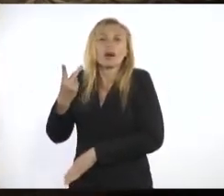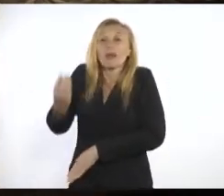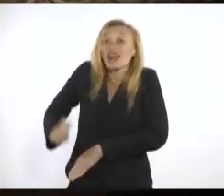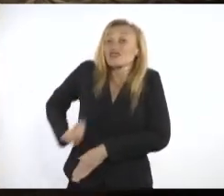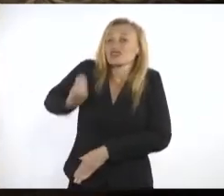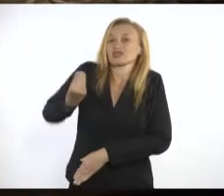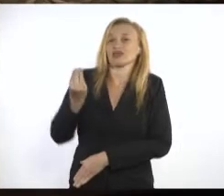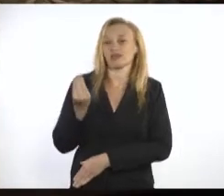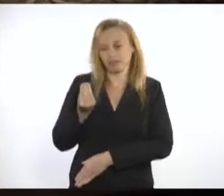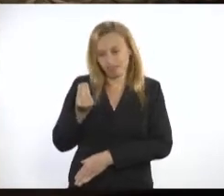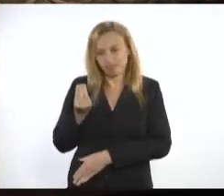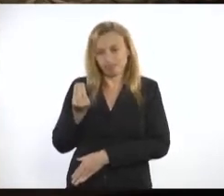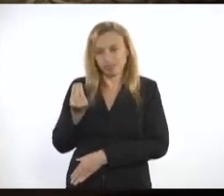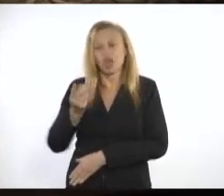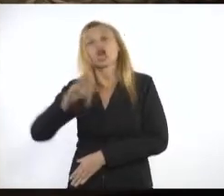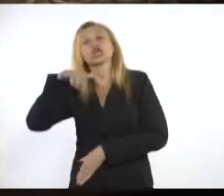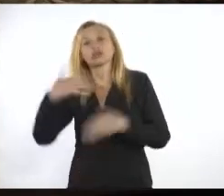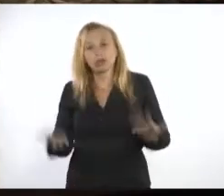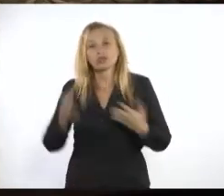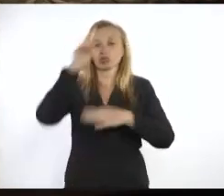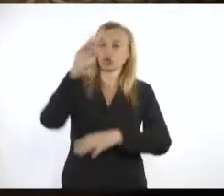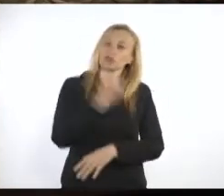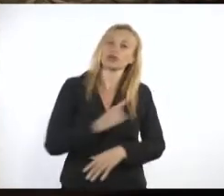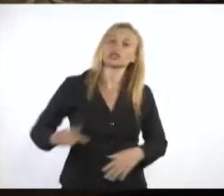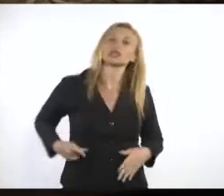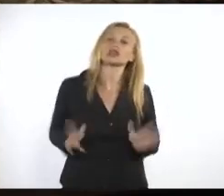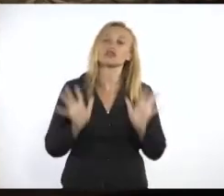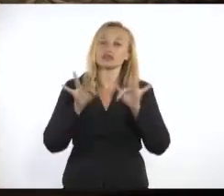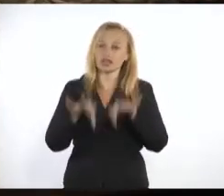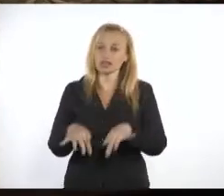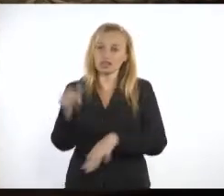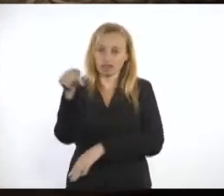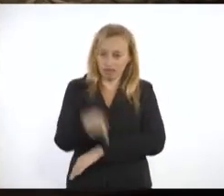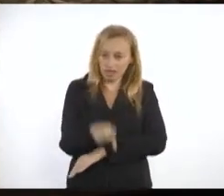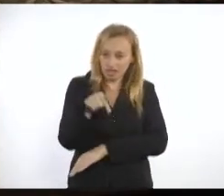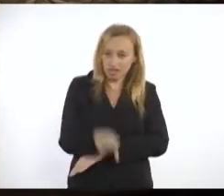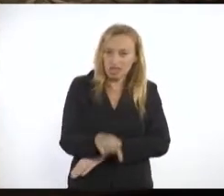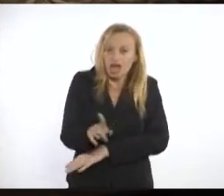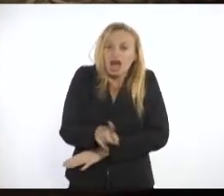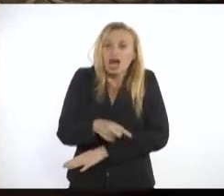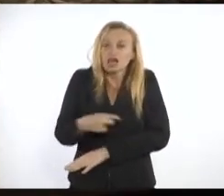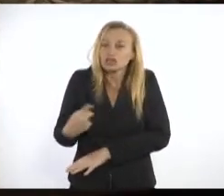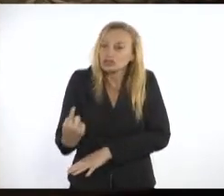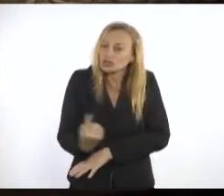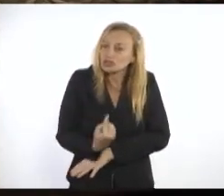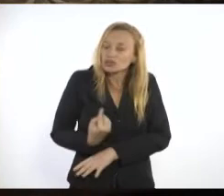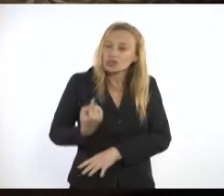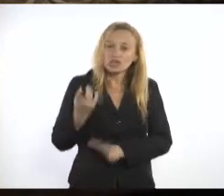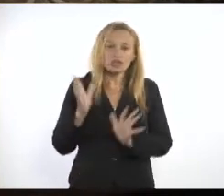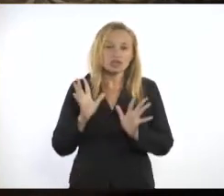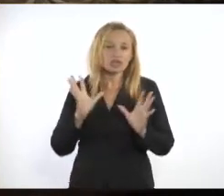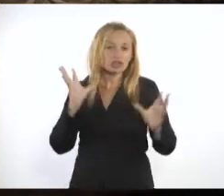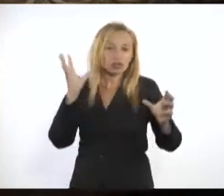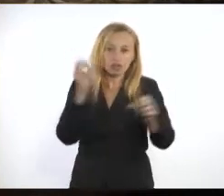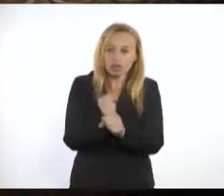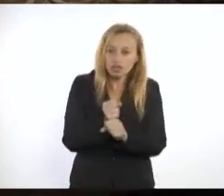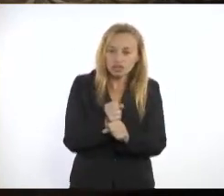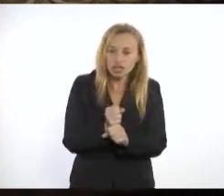vida. Então, senhor presidente, terminar aqui as nossas conclusões da